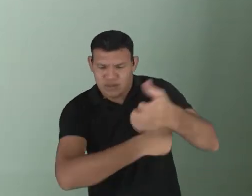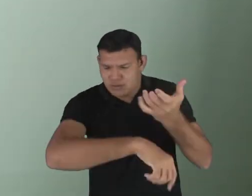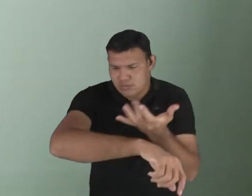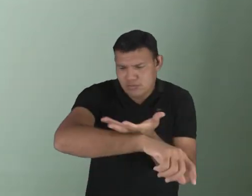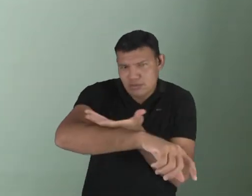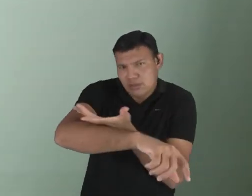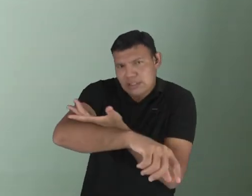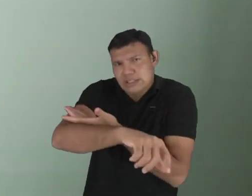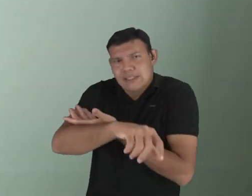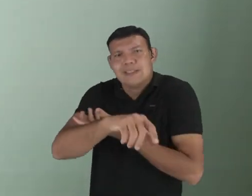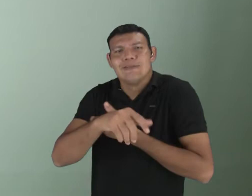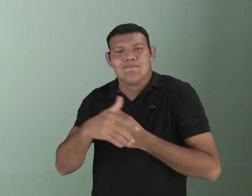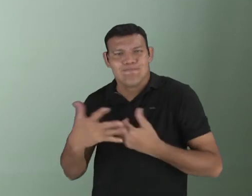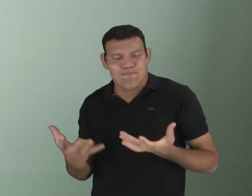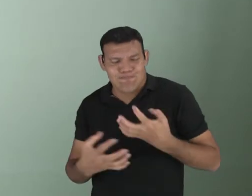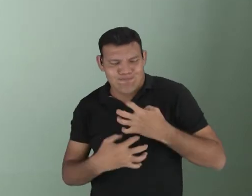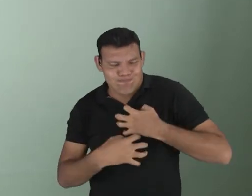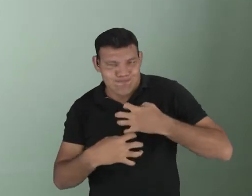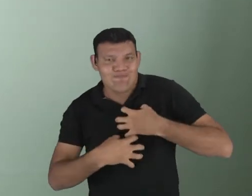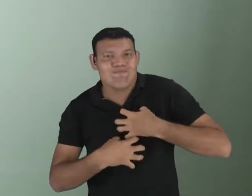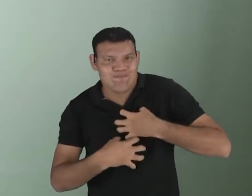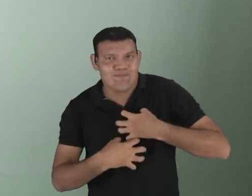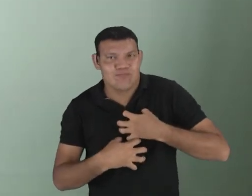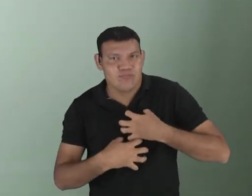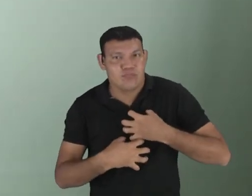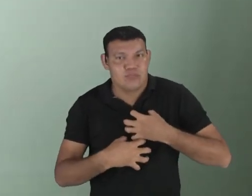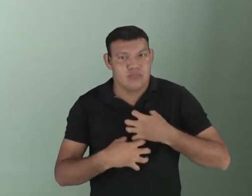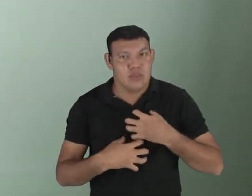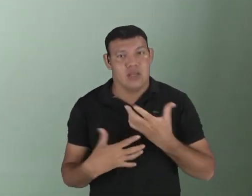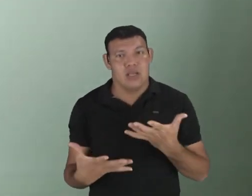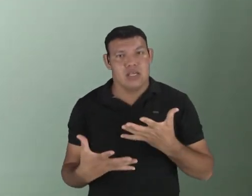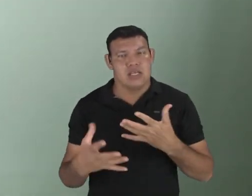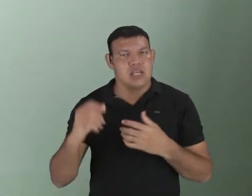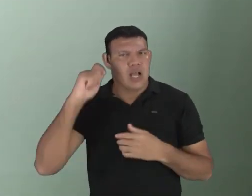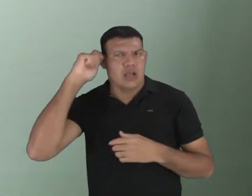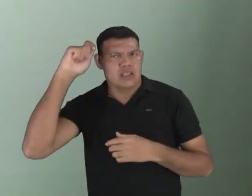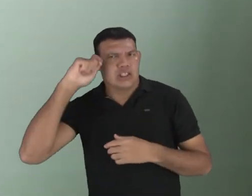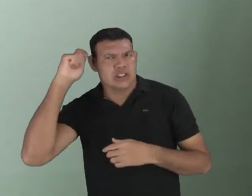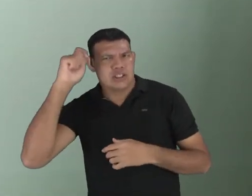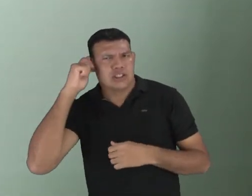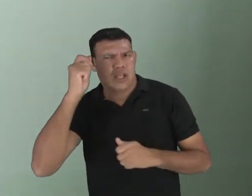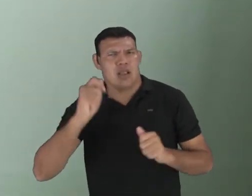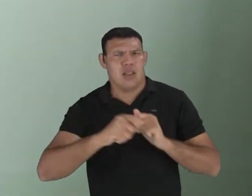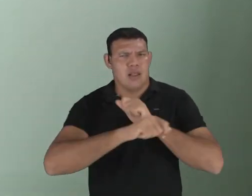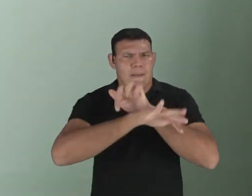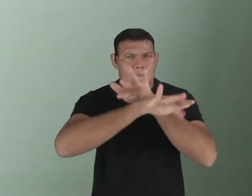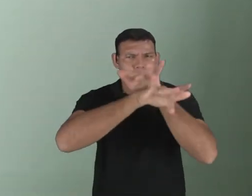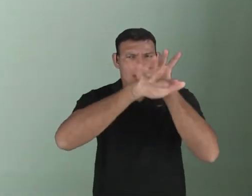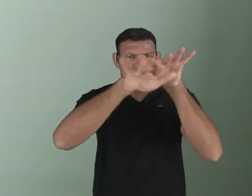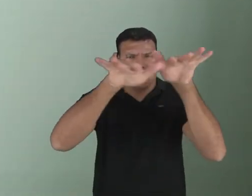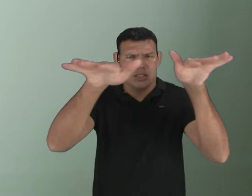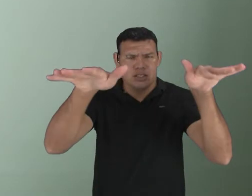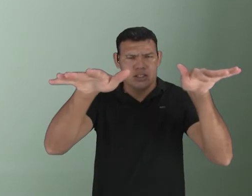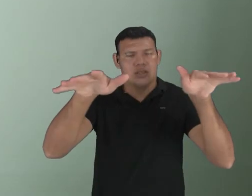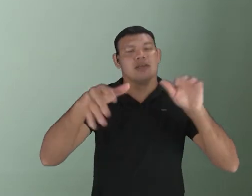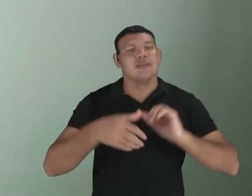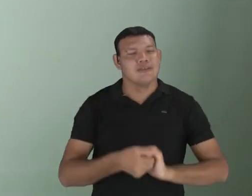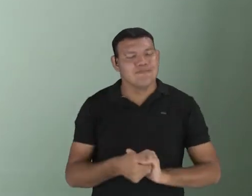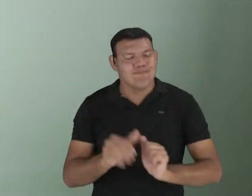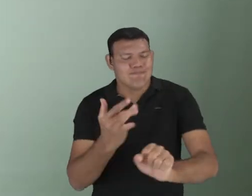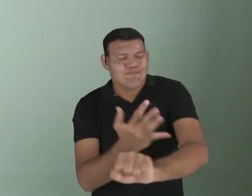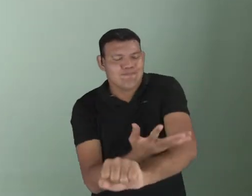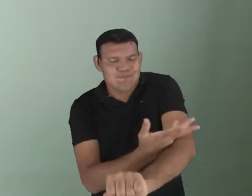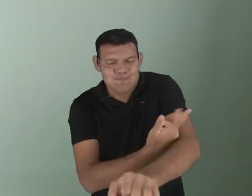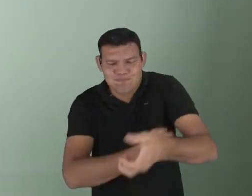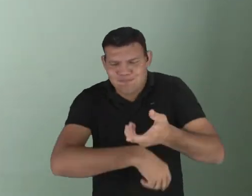essas vivências e esses sentimentos de uma forma mais artística, tentando transmitir para o seu público aquilo que